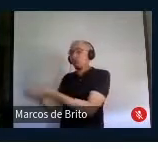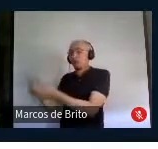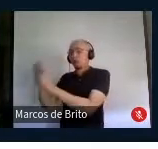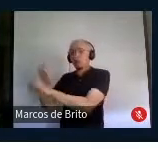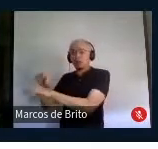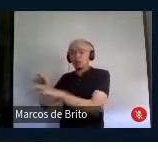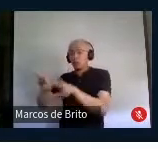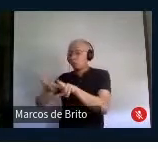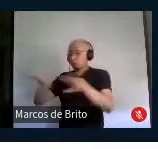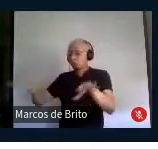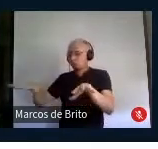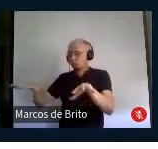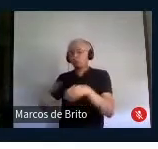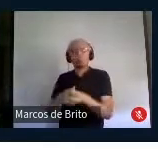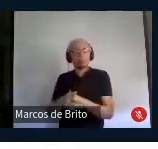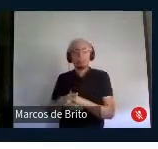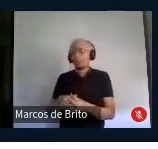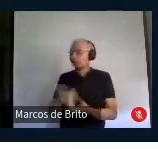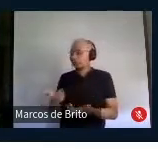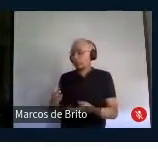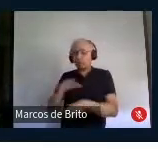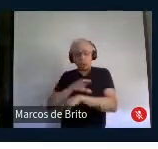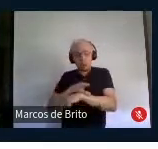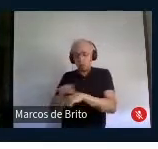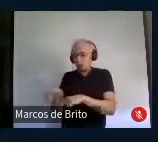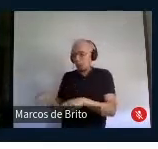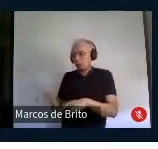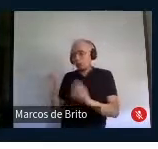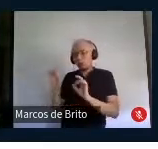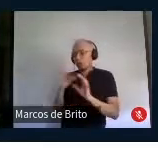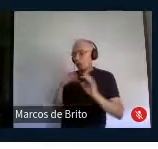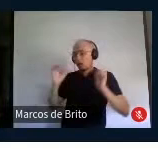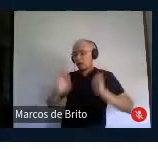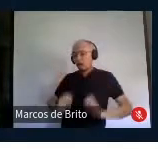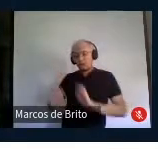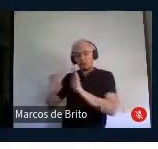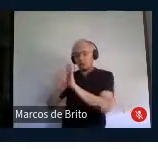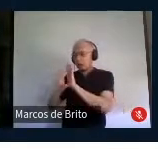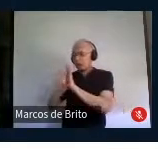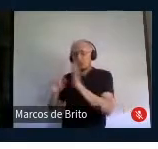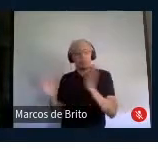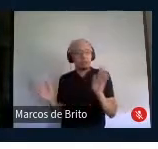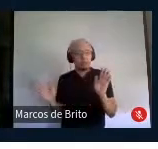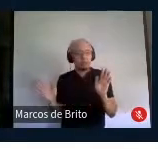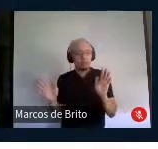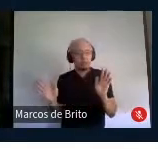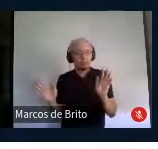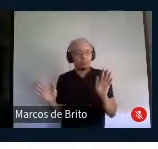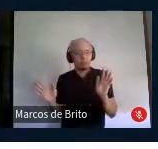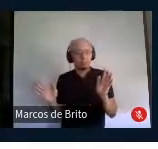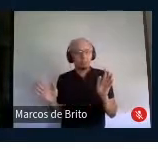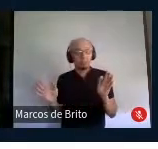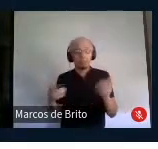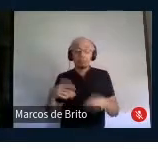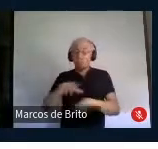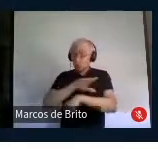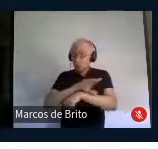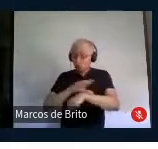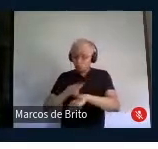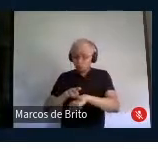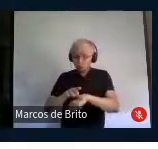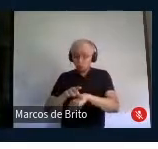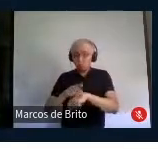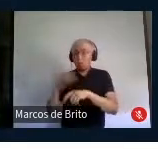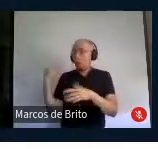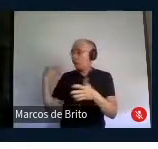educacional. Tem curso que está preocupado com a ética e com a legislação. Esses cursos, eles, durante muito tempo,